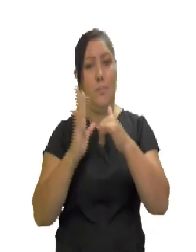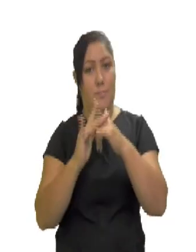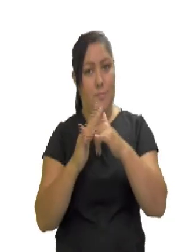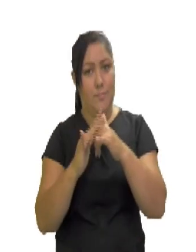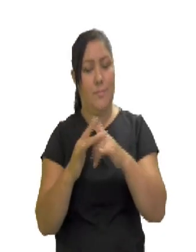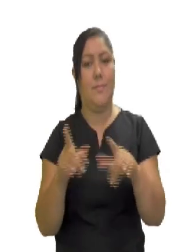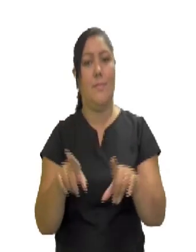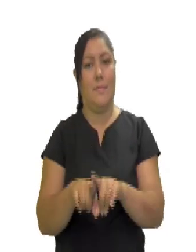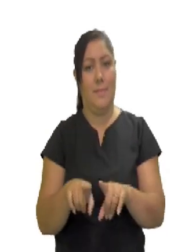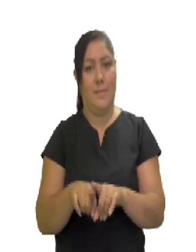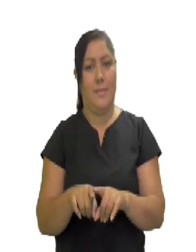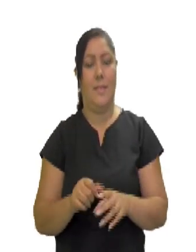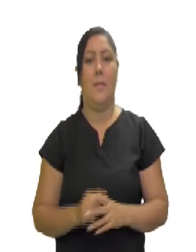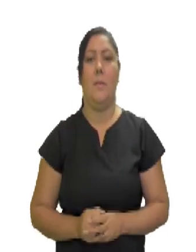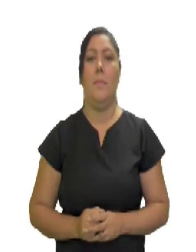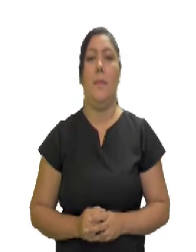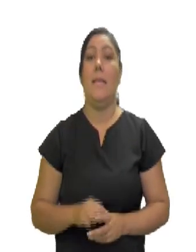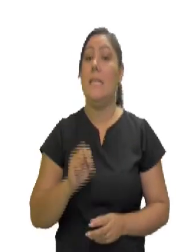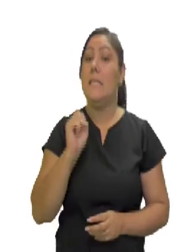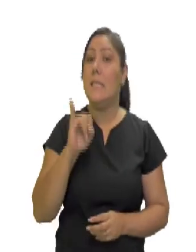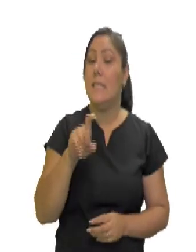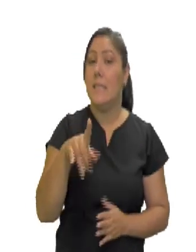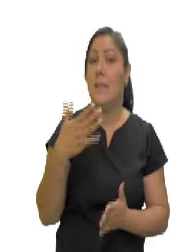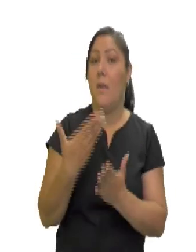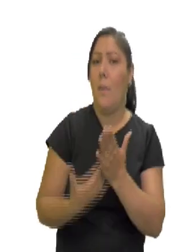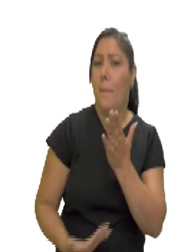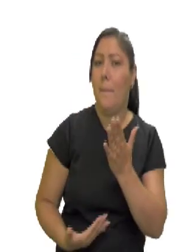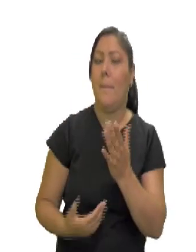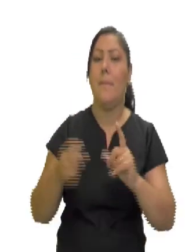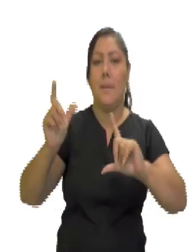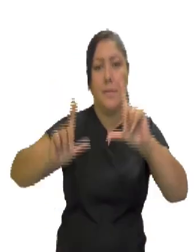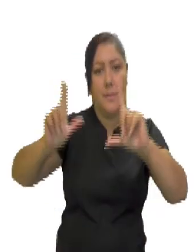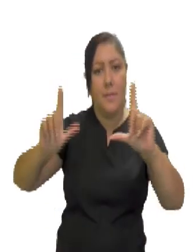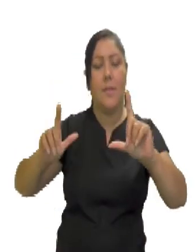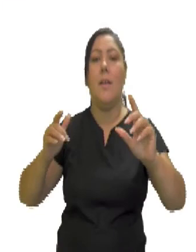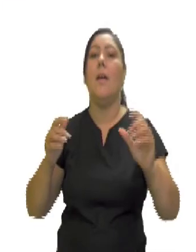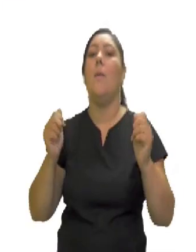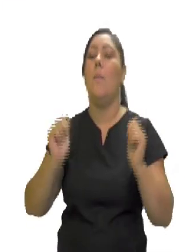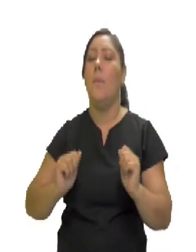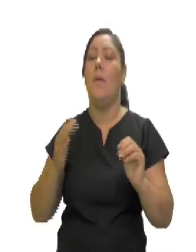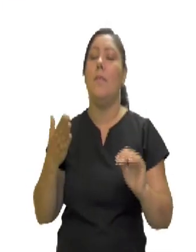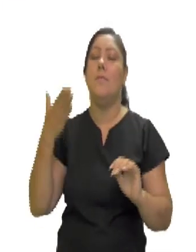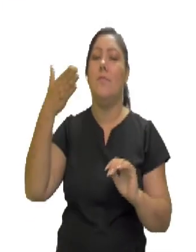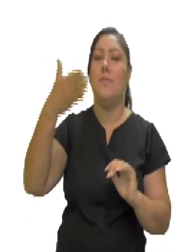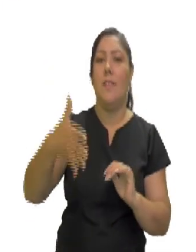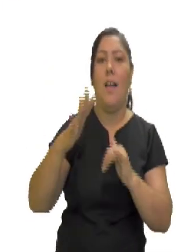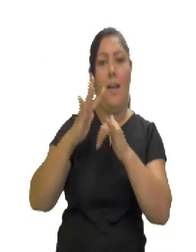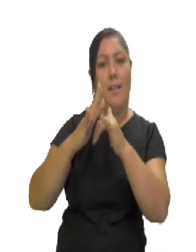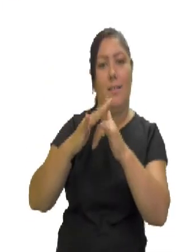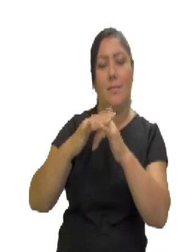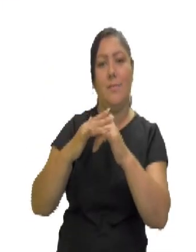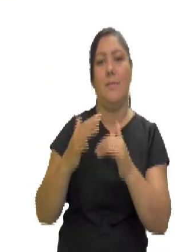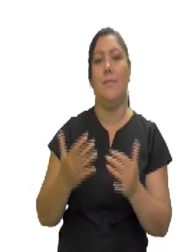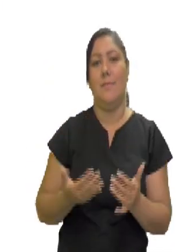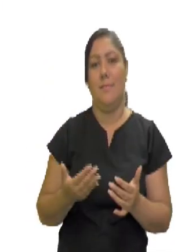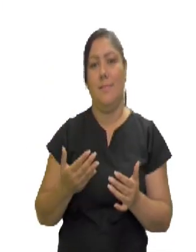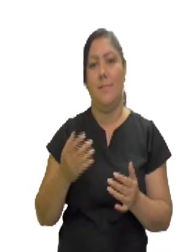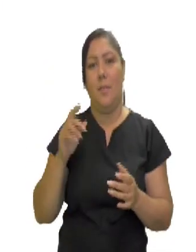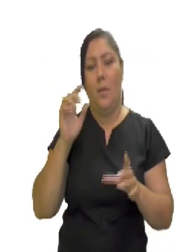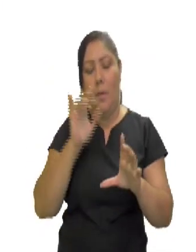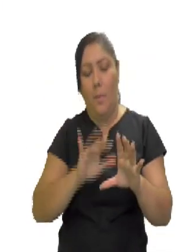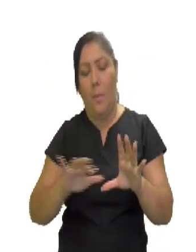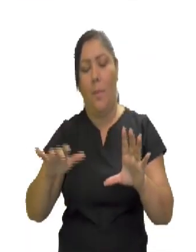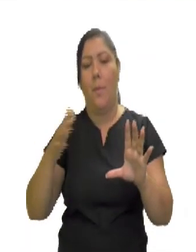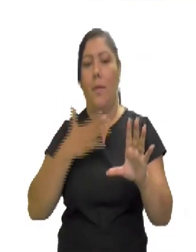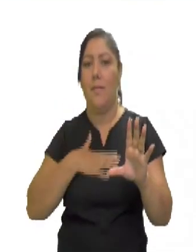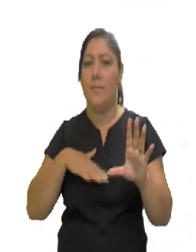YouTube. Se você perdeu a aula na TV, você pode ir lá e assistir com calma, com tranquilidade e quantas vezes você